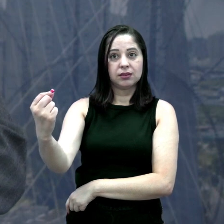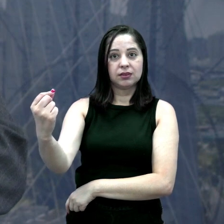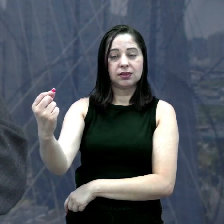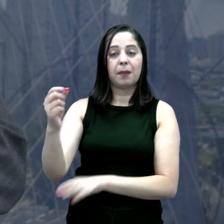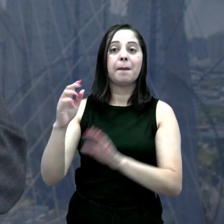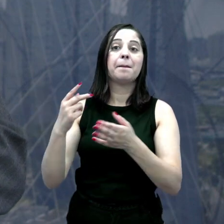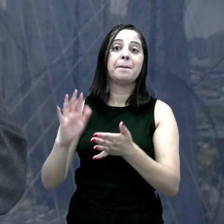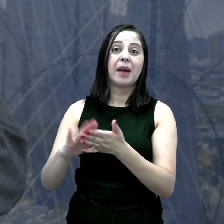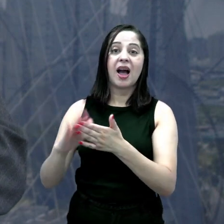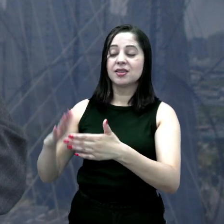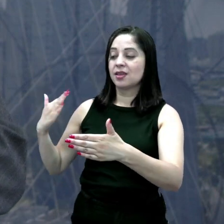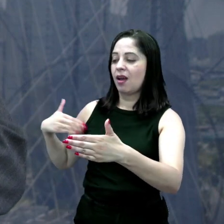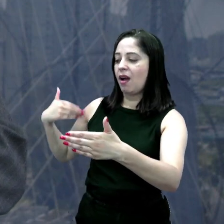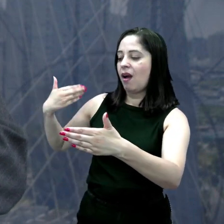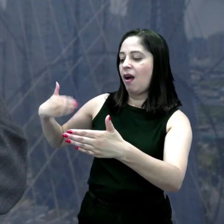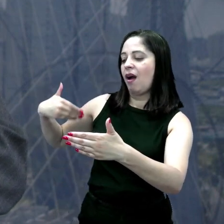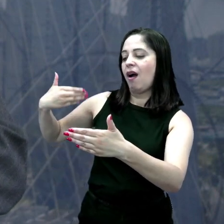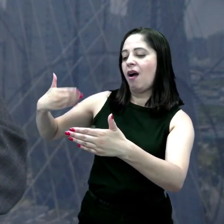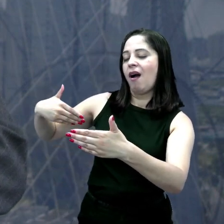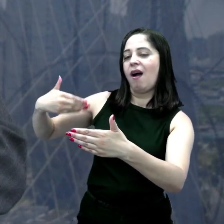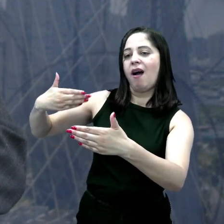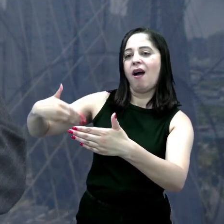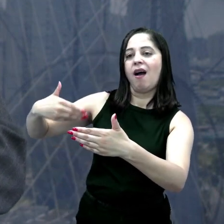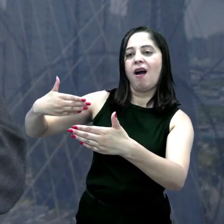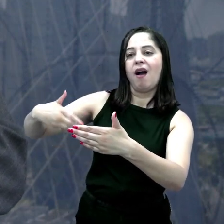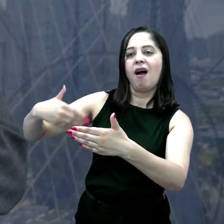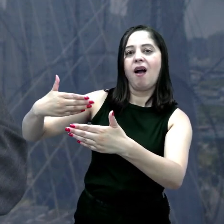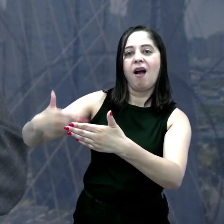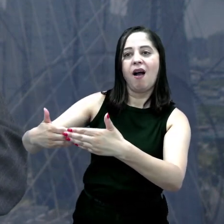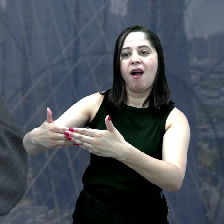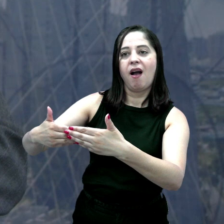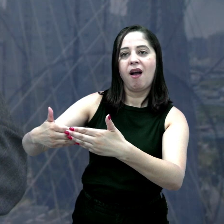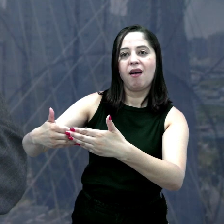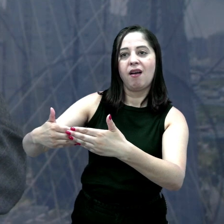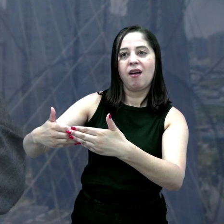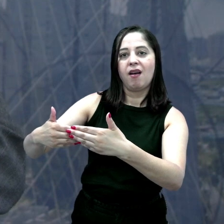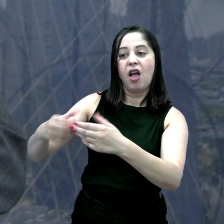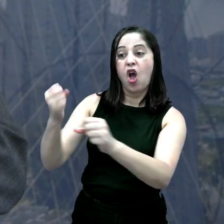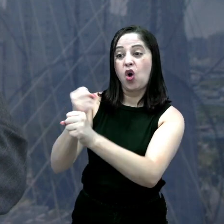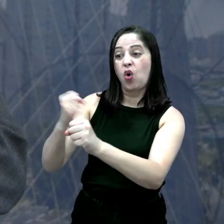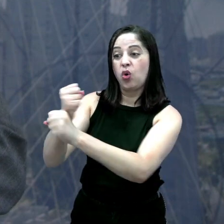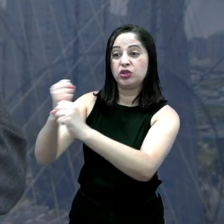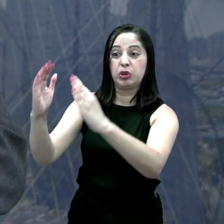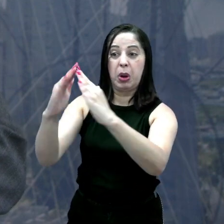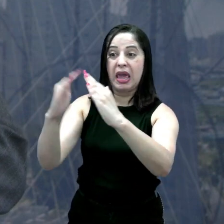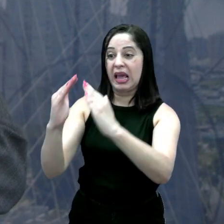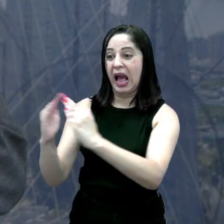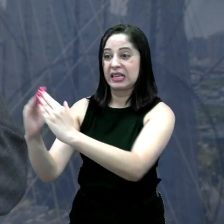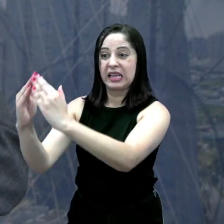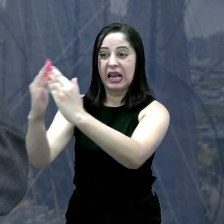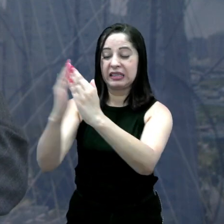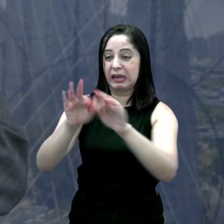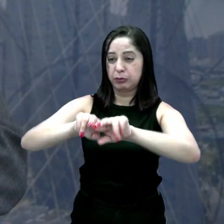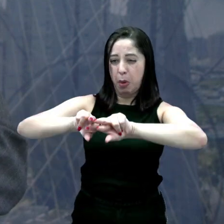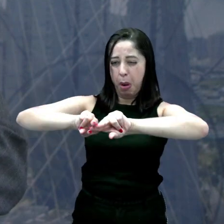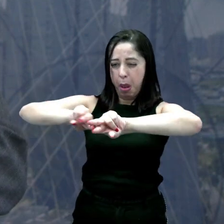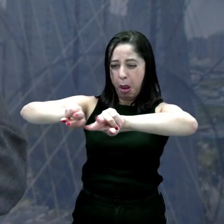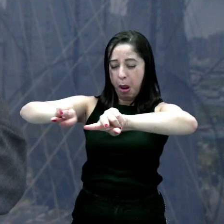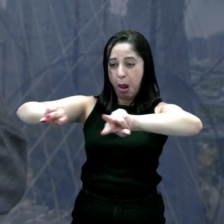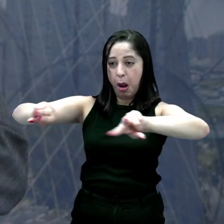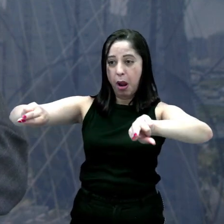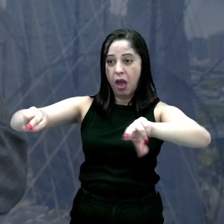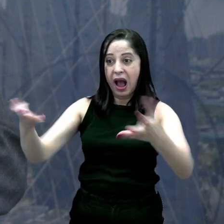Décadas de descontrole. Você pega Veneza também, passa por sufoco de água,